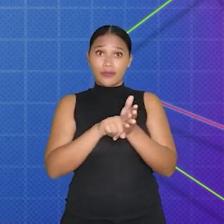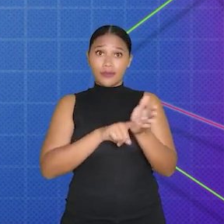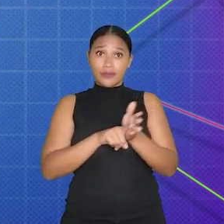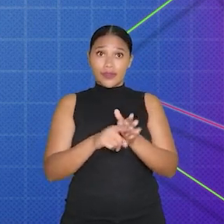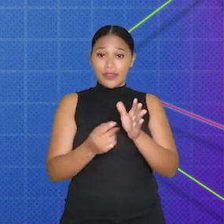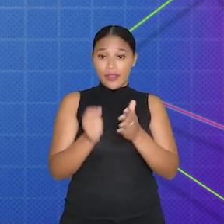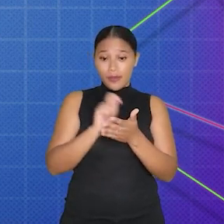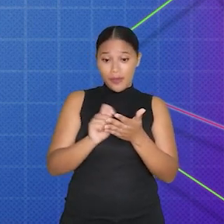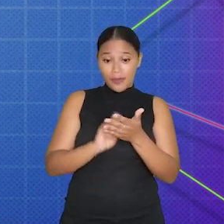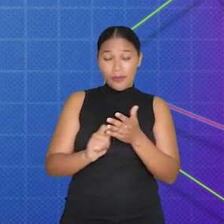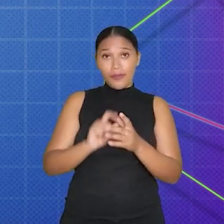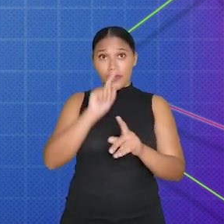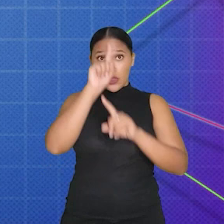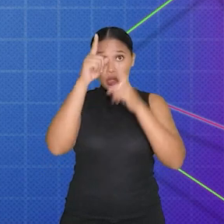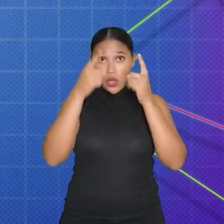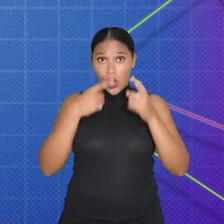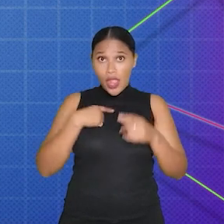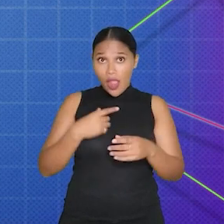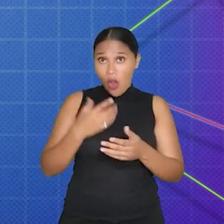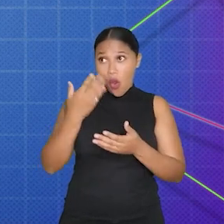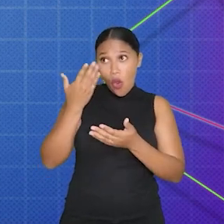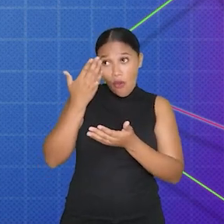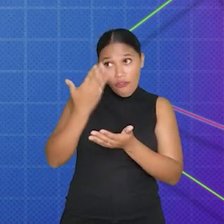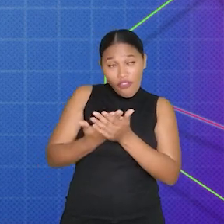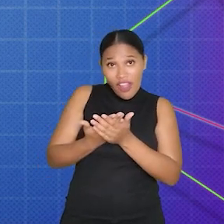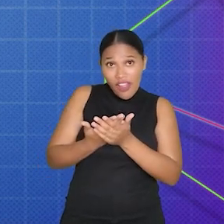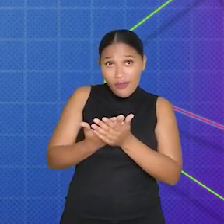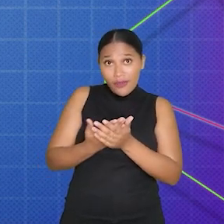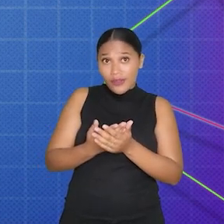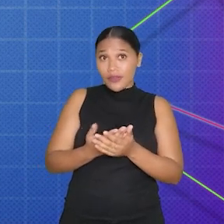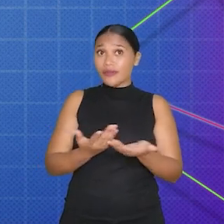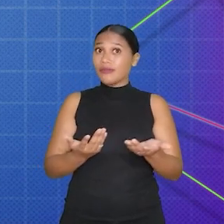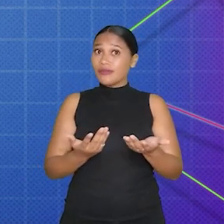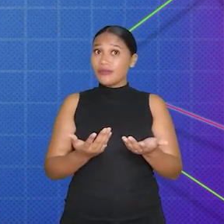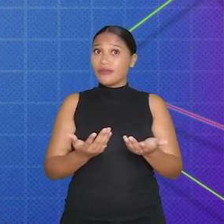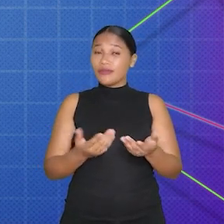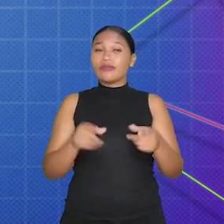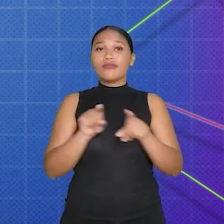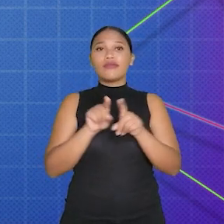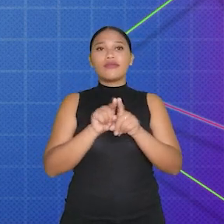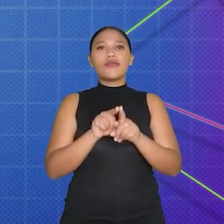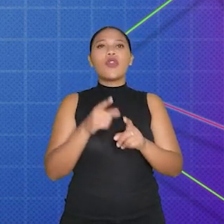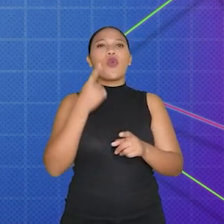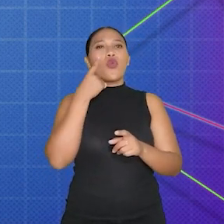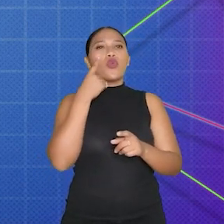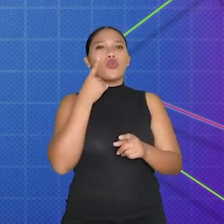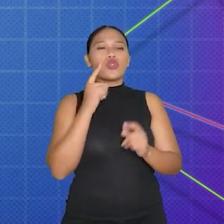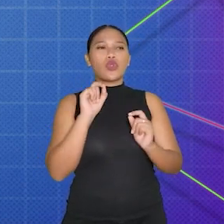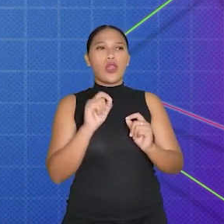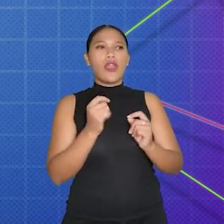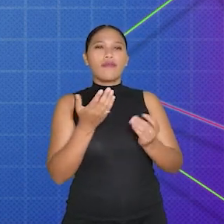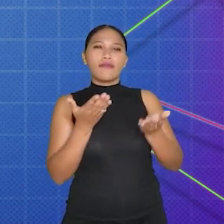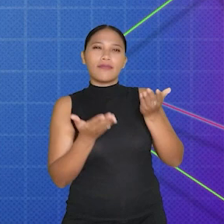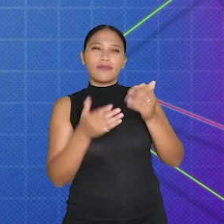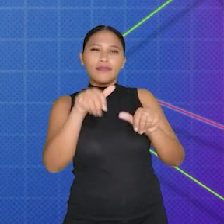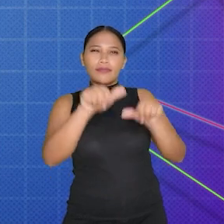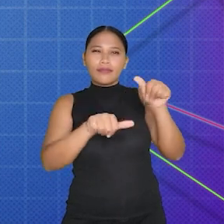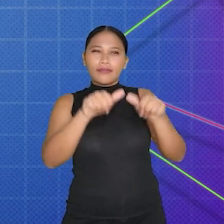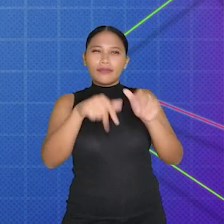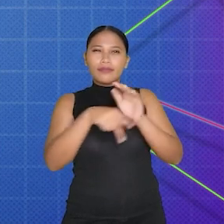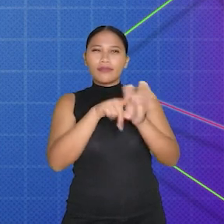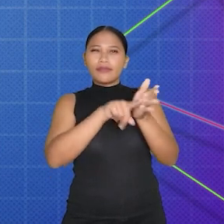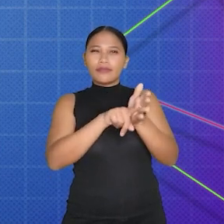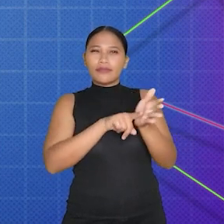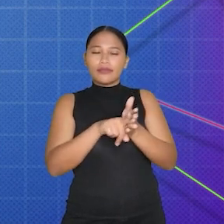sua pesquisa. Verifique se o autor cita fontes confiáveis e se o conteúdo é atualizado. Use filtros de pesquisa. Use os